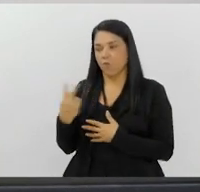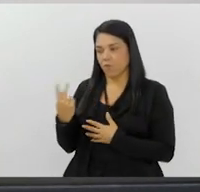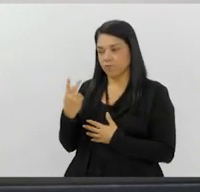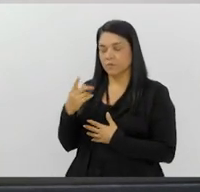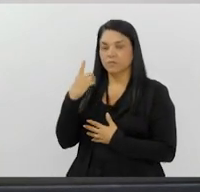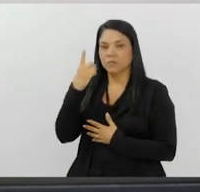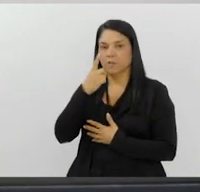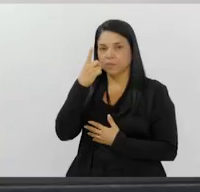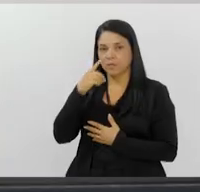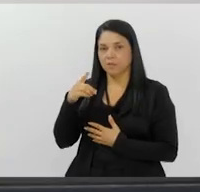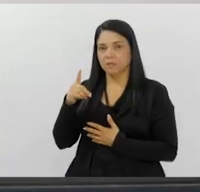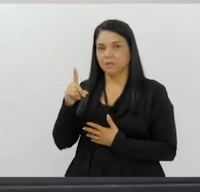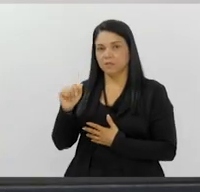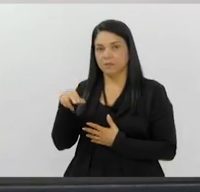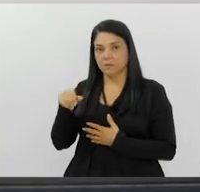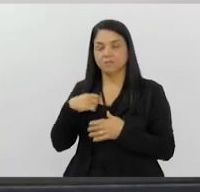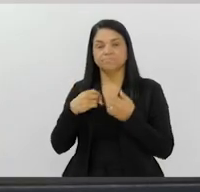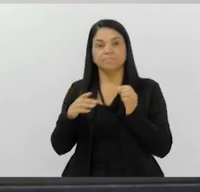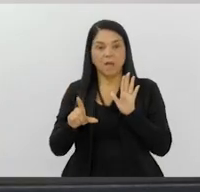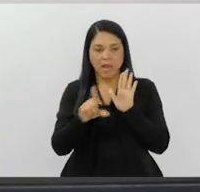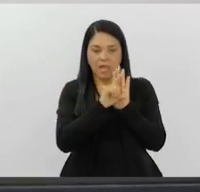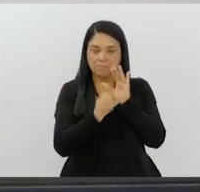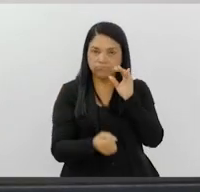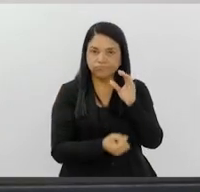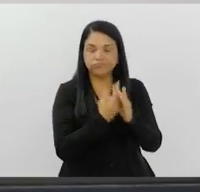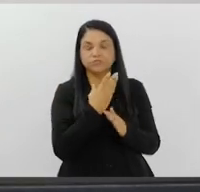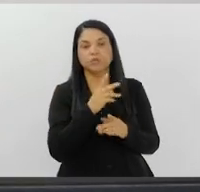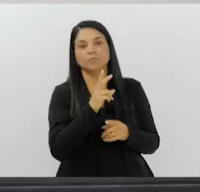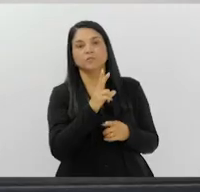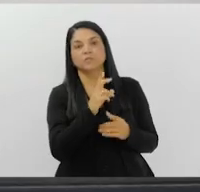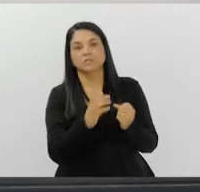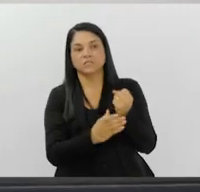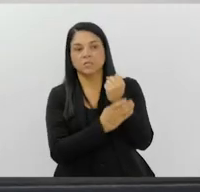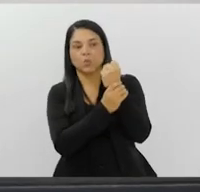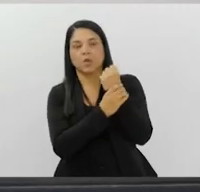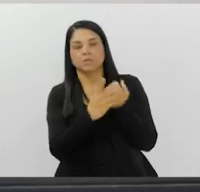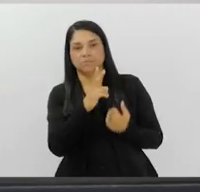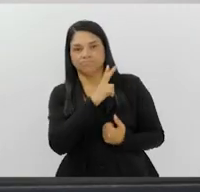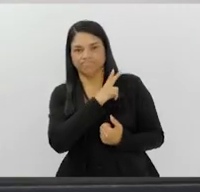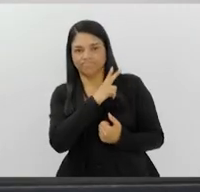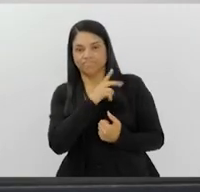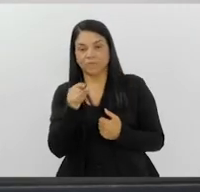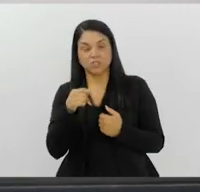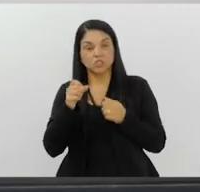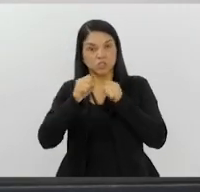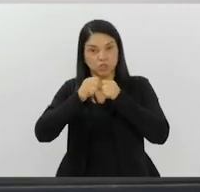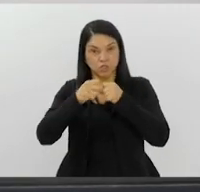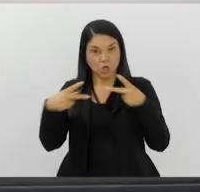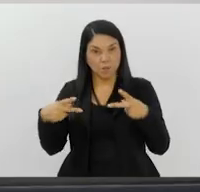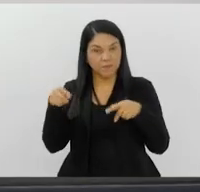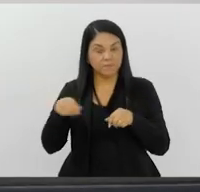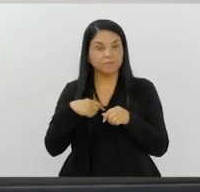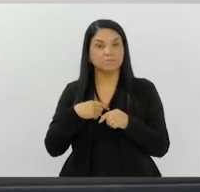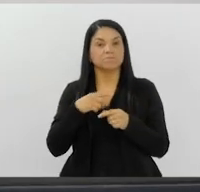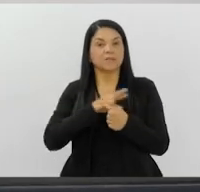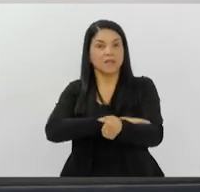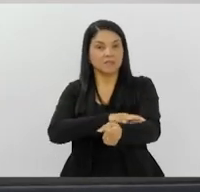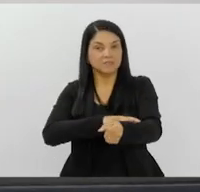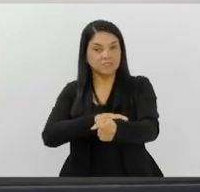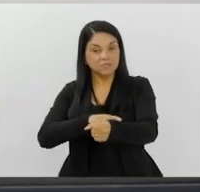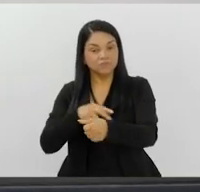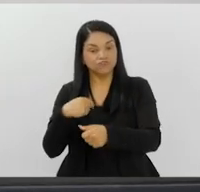uma lei sobre segurança privada porque se a gente for ver nesses shoppings de casos de racismo muitas vezes o cara é